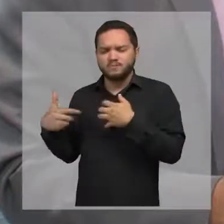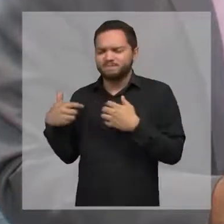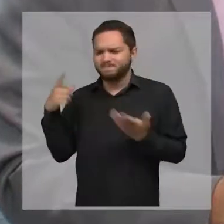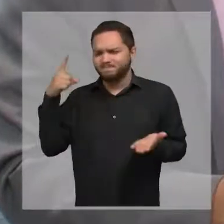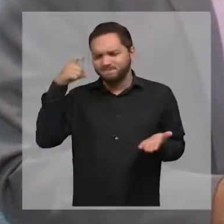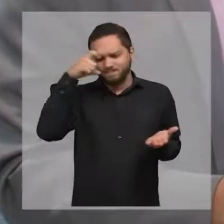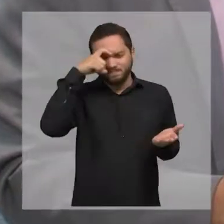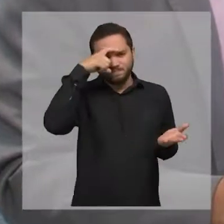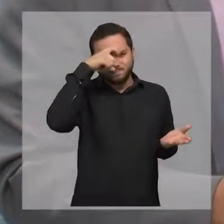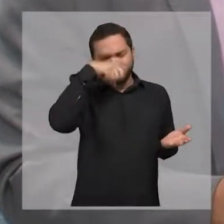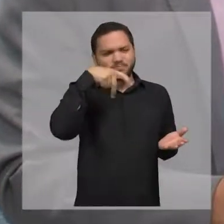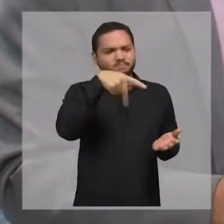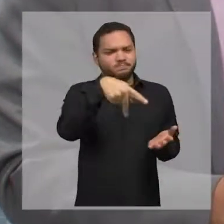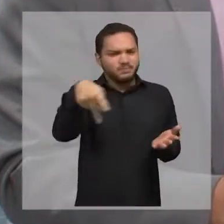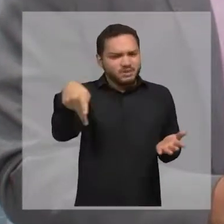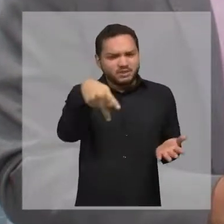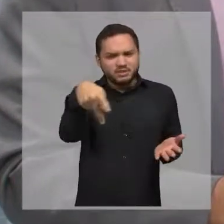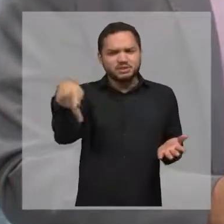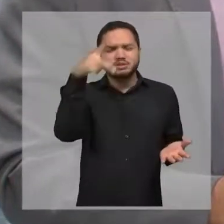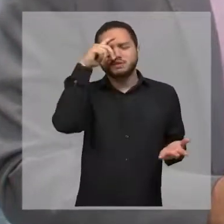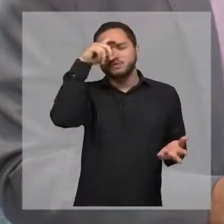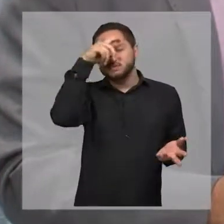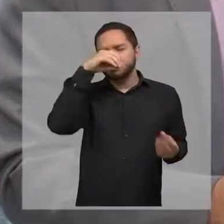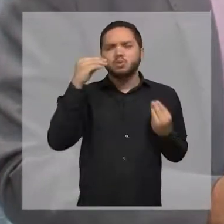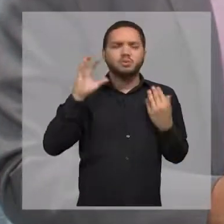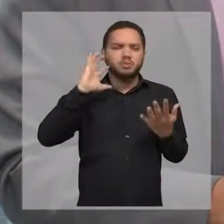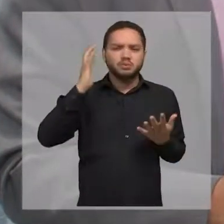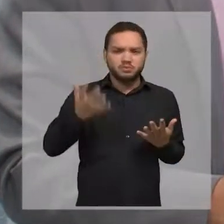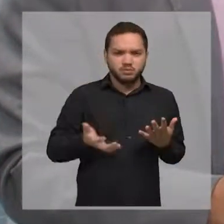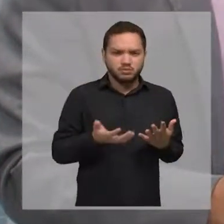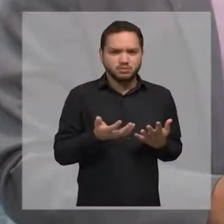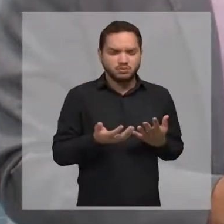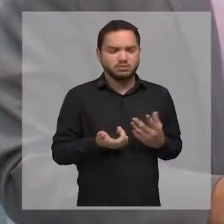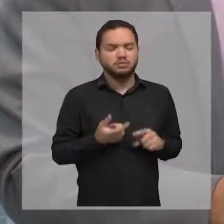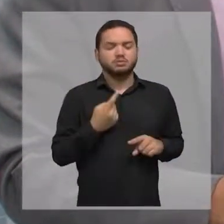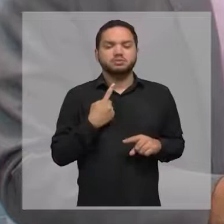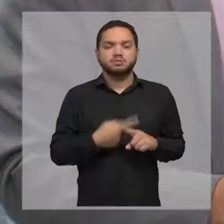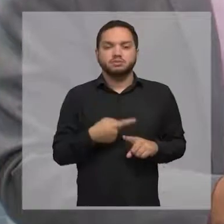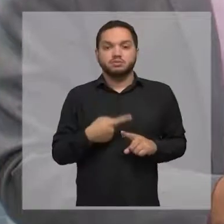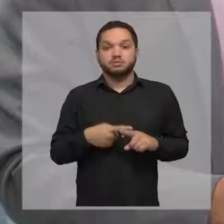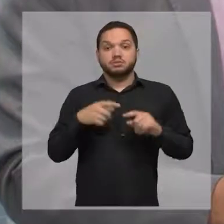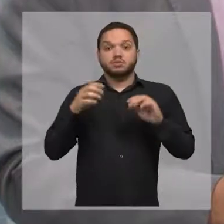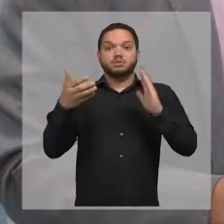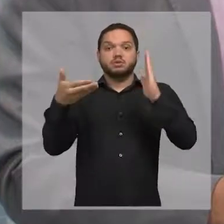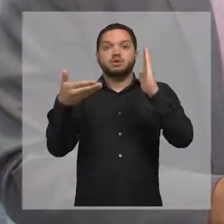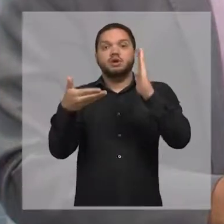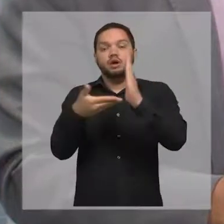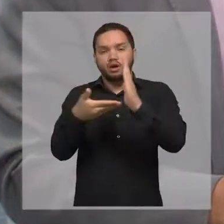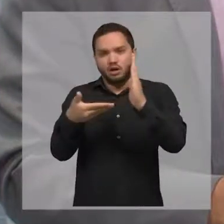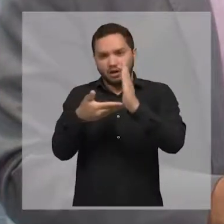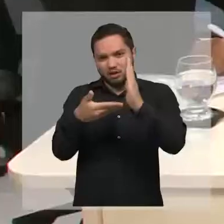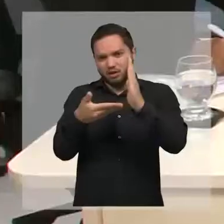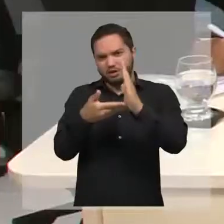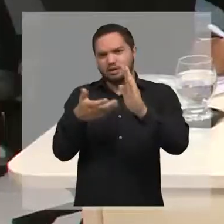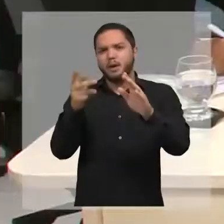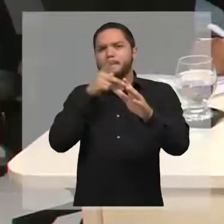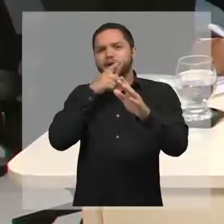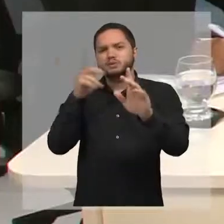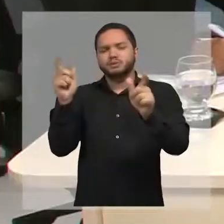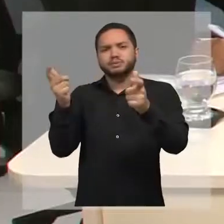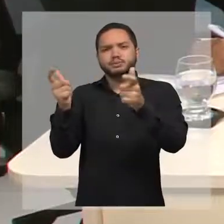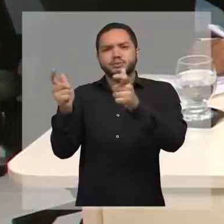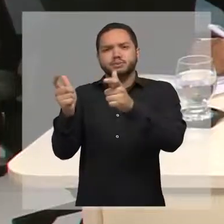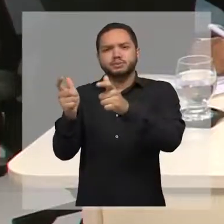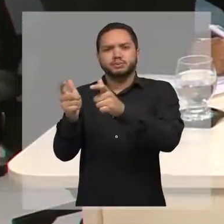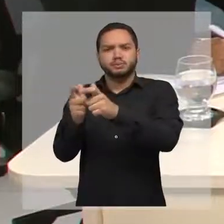um quebra-cabeça por parte do presidente, né, Paulo? Enorme, né? Porque diferente se na Câmara Federal nós já temos uma pulverização